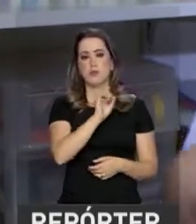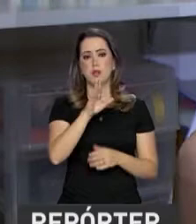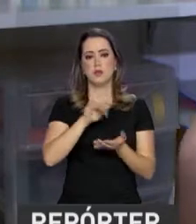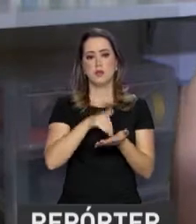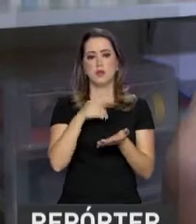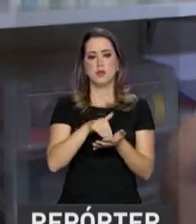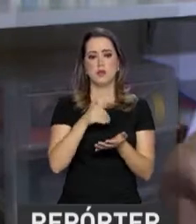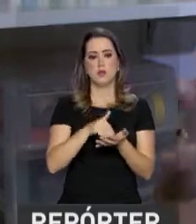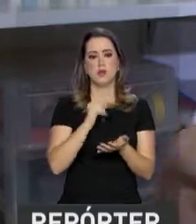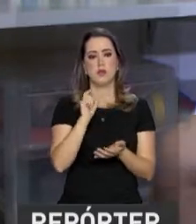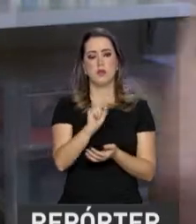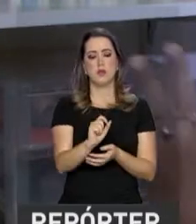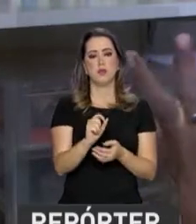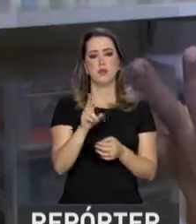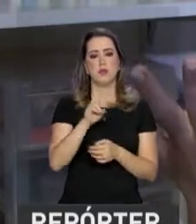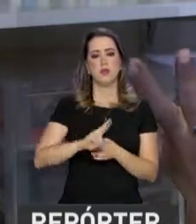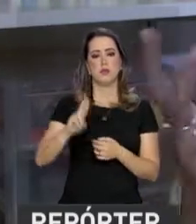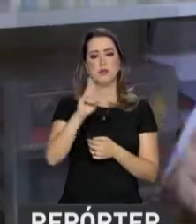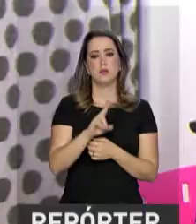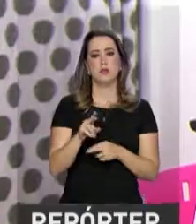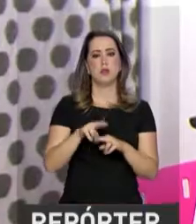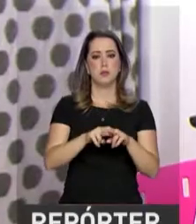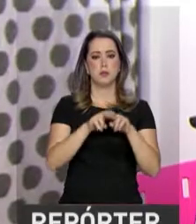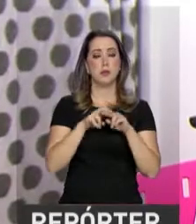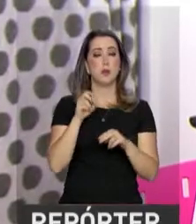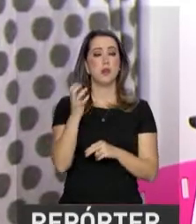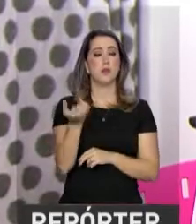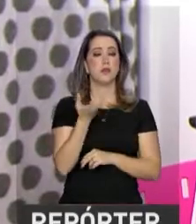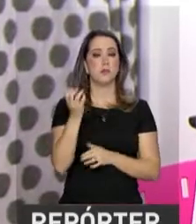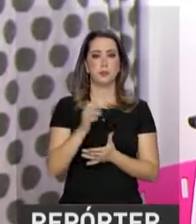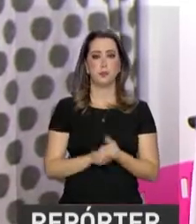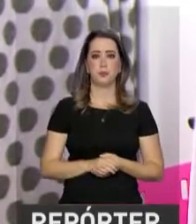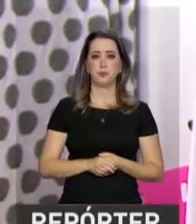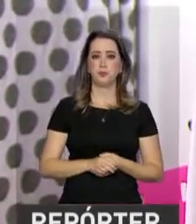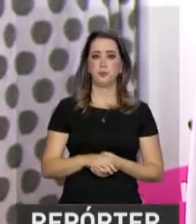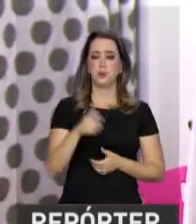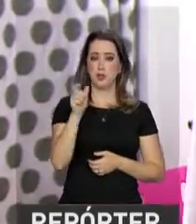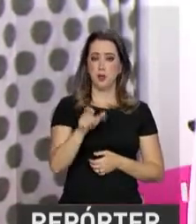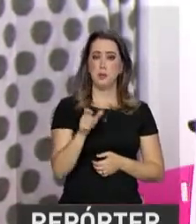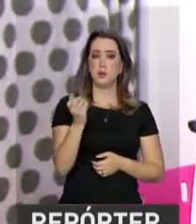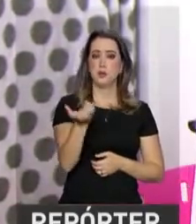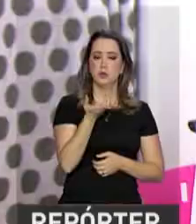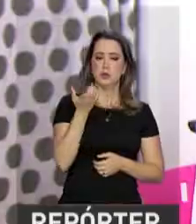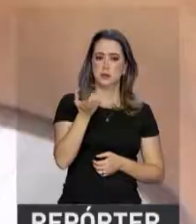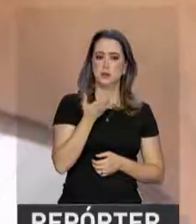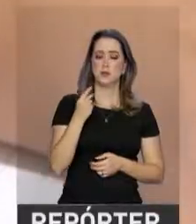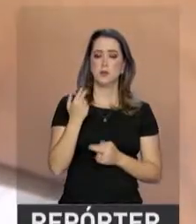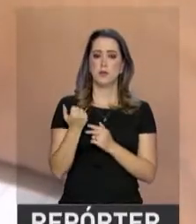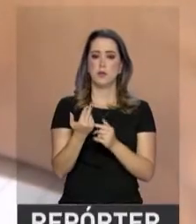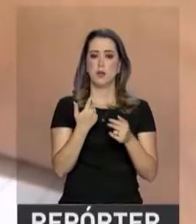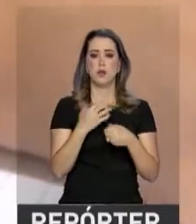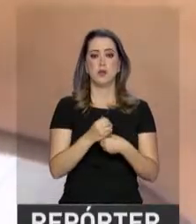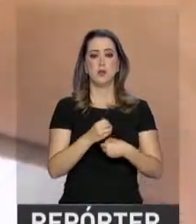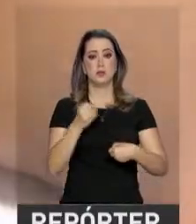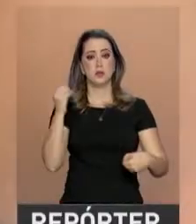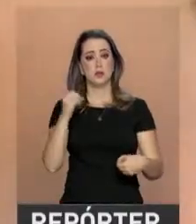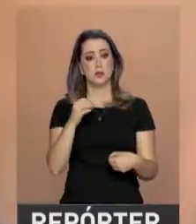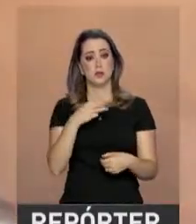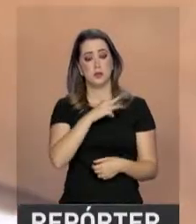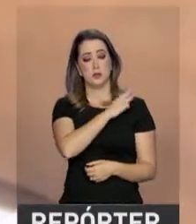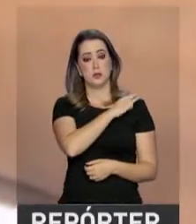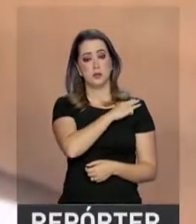secretaria realmente e utilizar porque você quisesse e quem deseja como isadora ter o certificado de conclusão do ensino médio